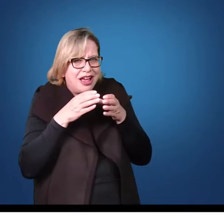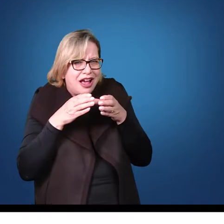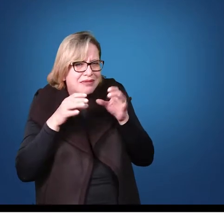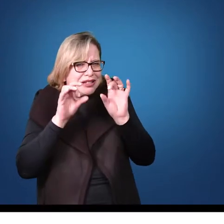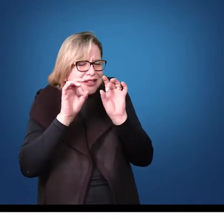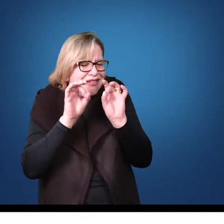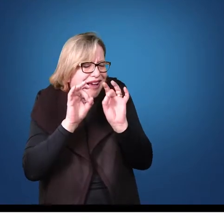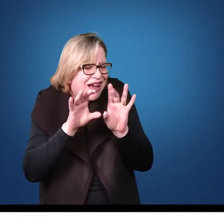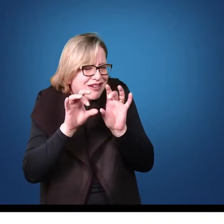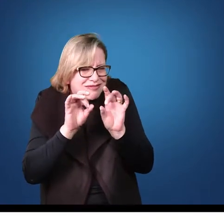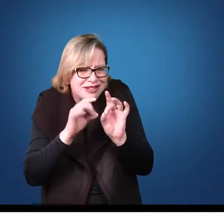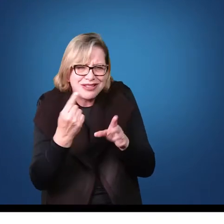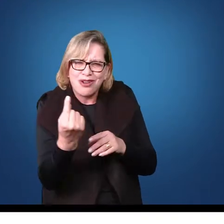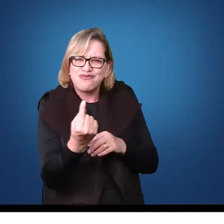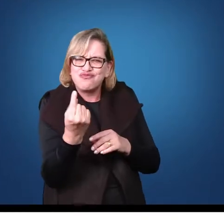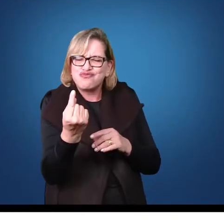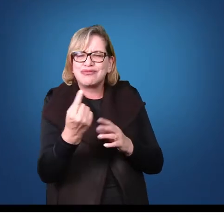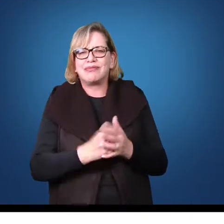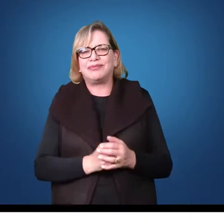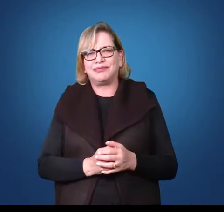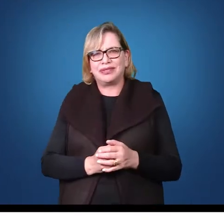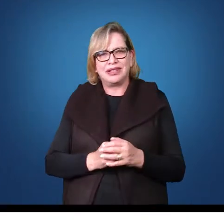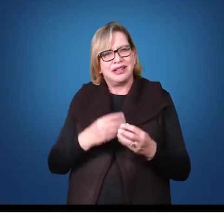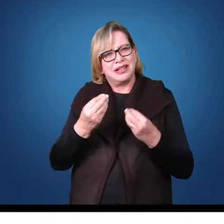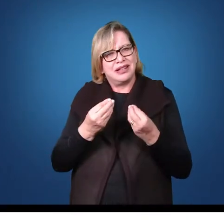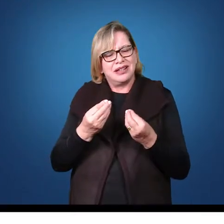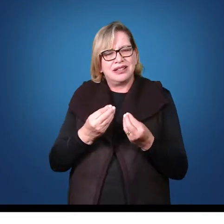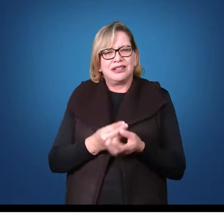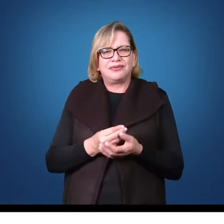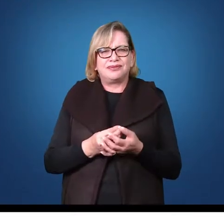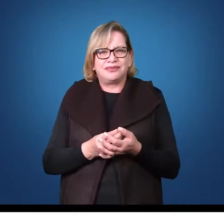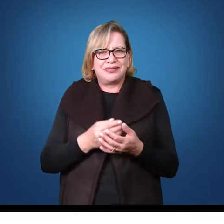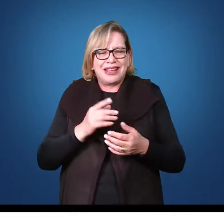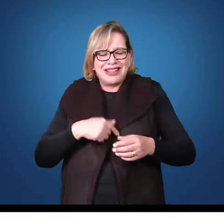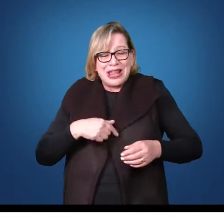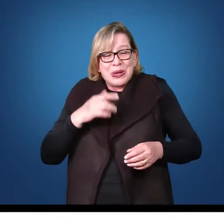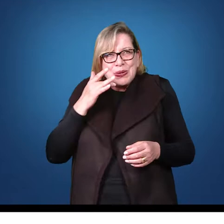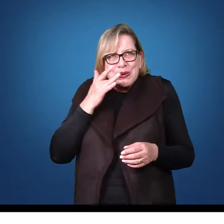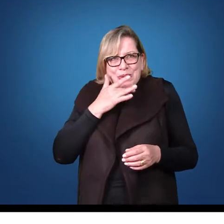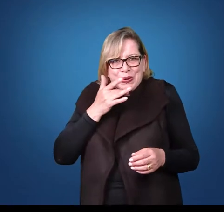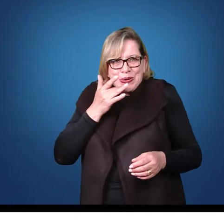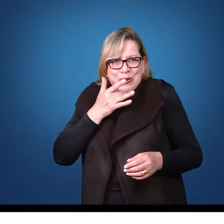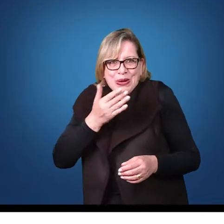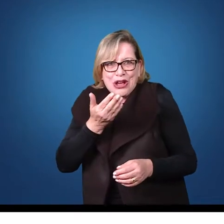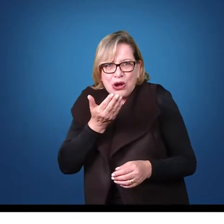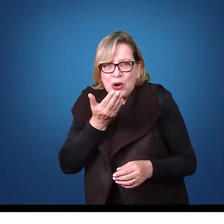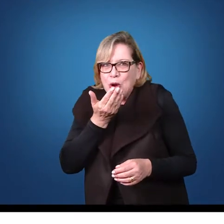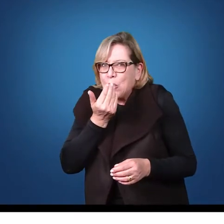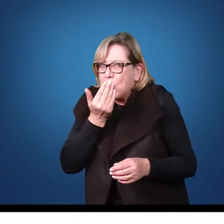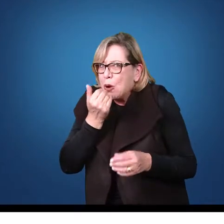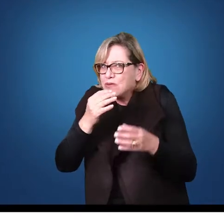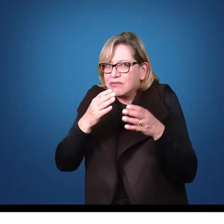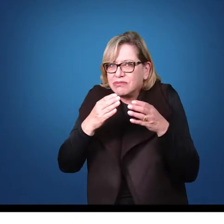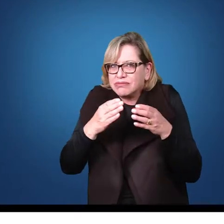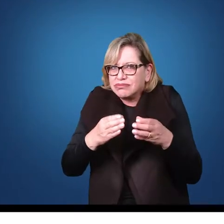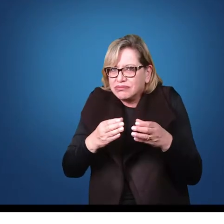Rabanete é único. Sim. Ai, já pensou que delícia comer esse